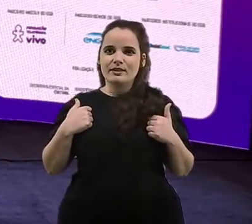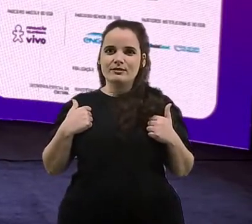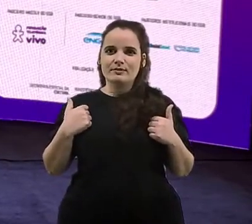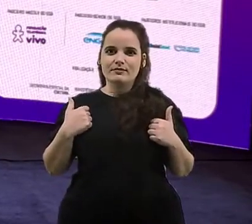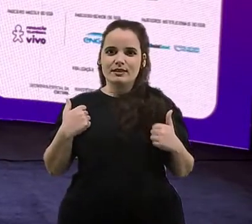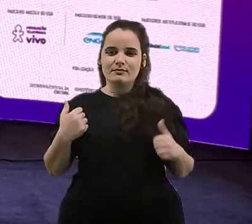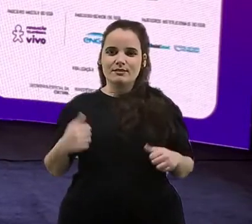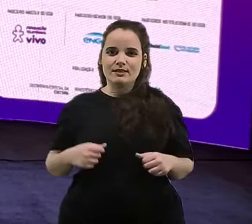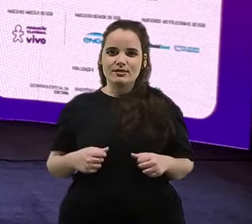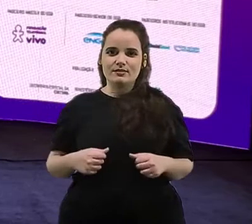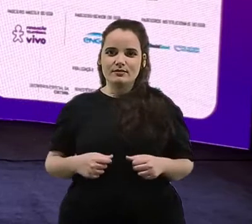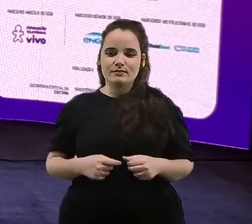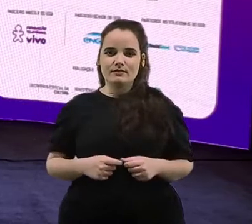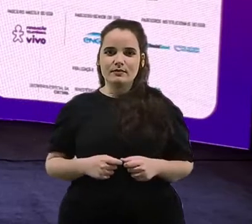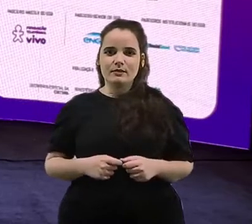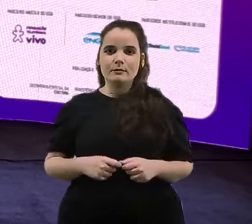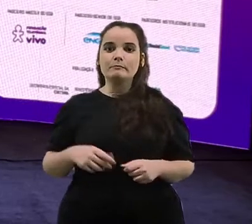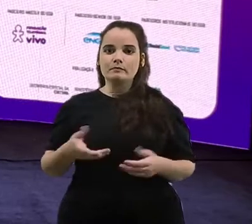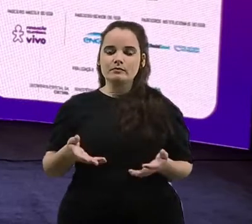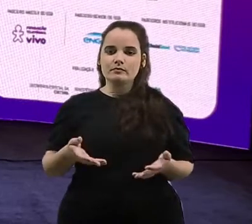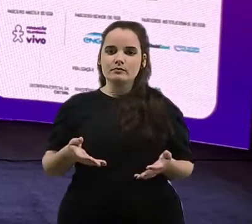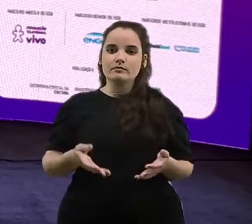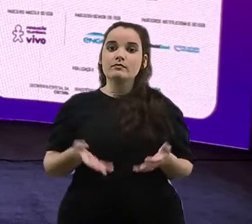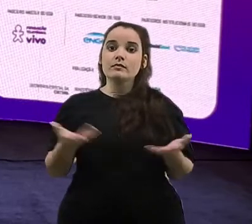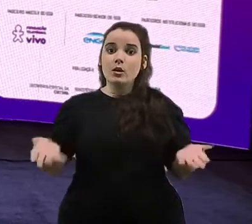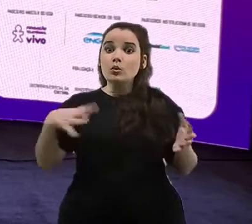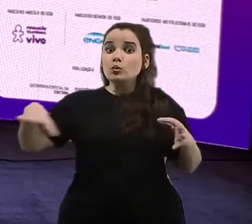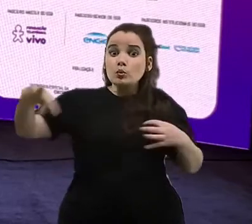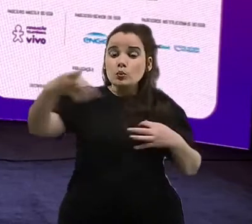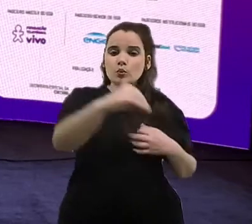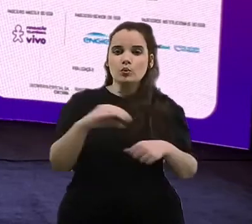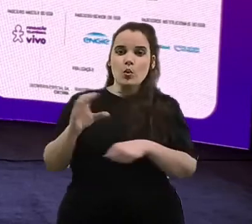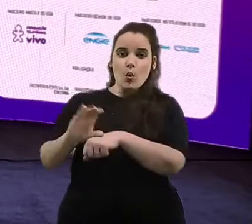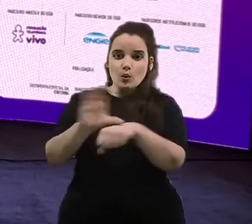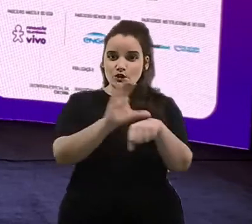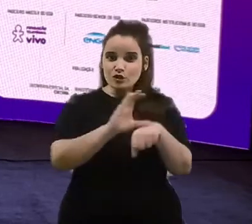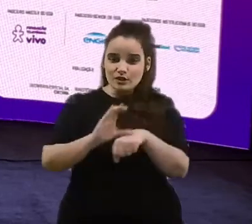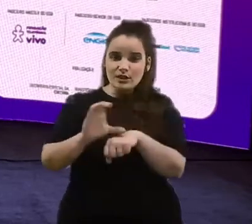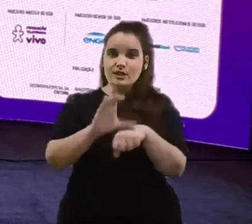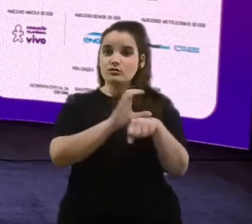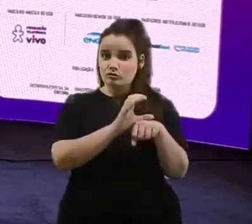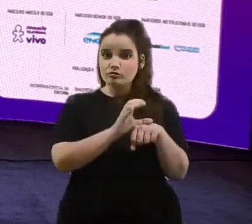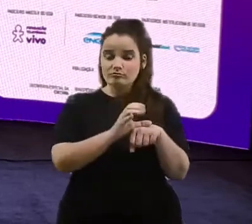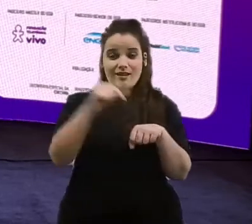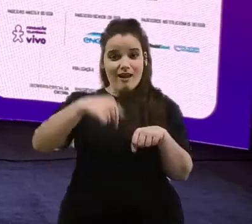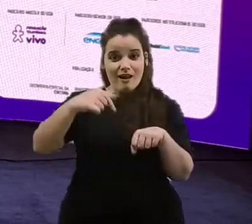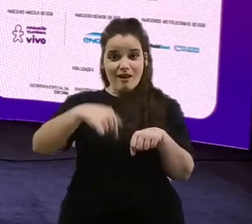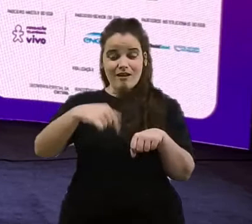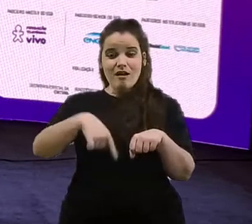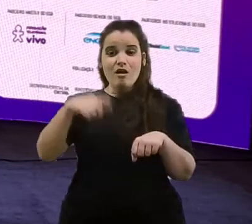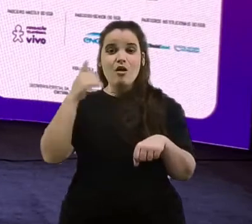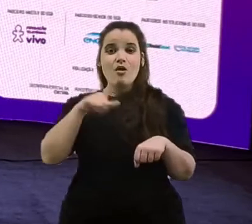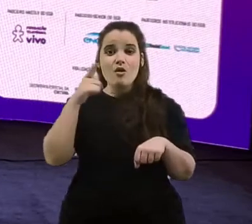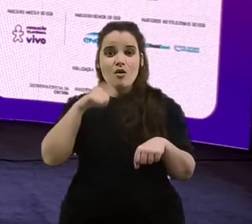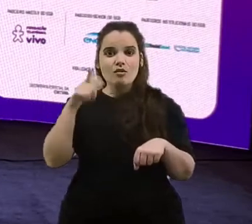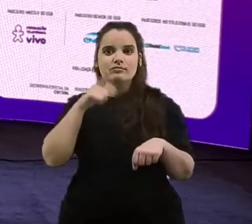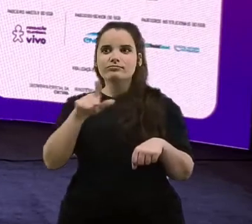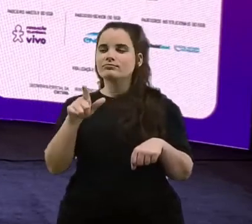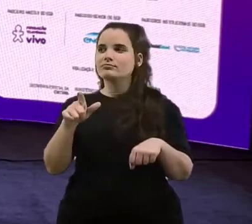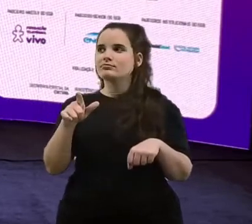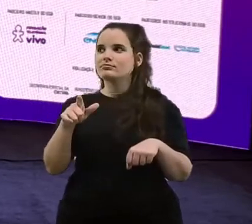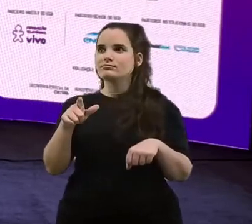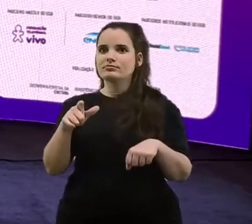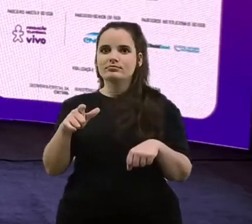pessoas em todos os continentes do planeta, com reviews, com revisões,